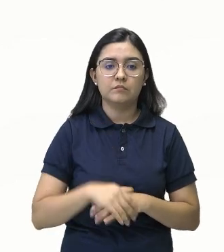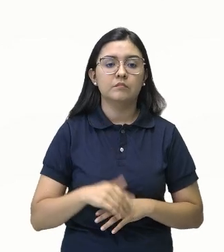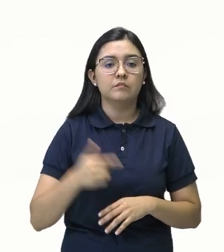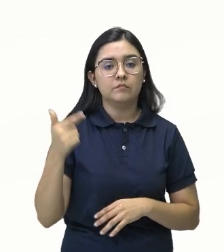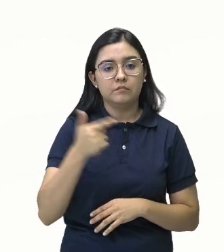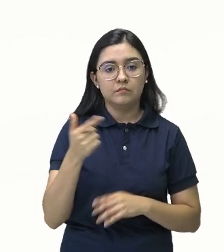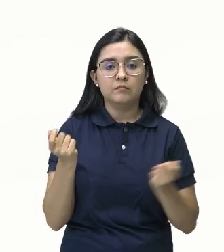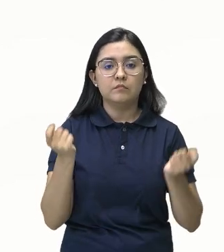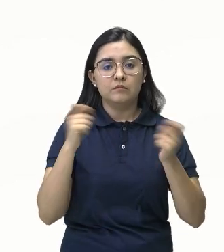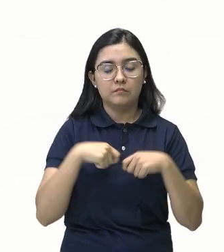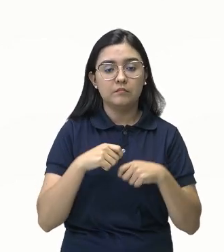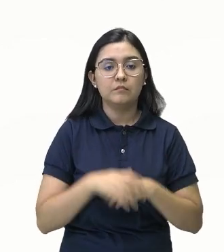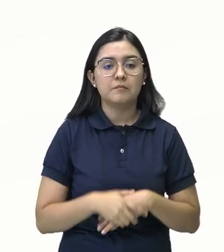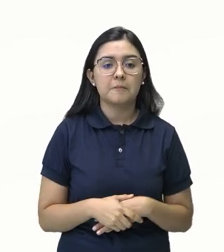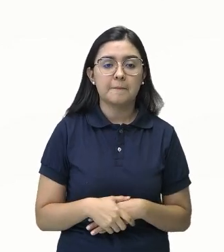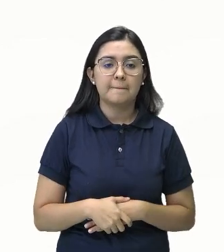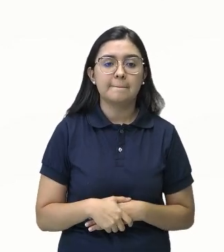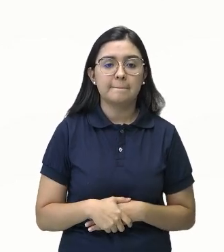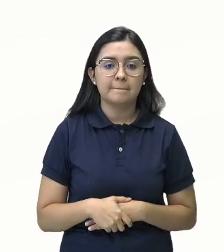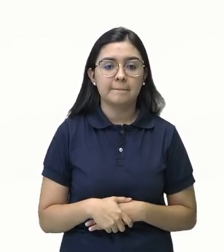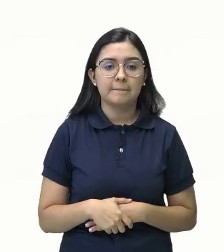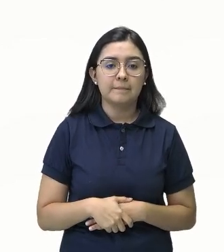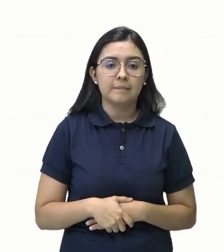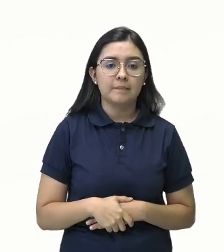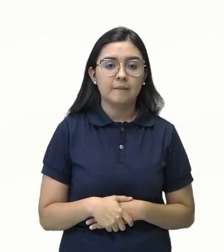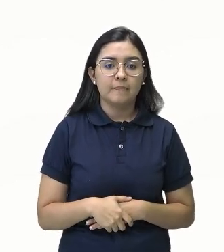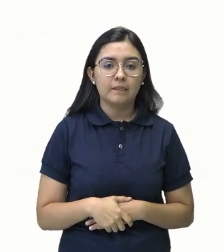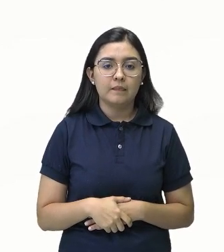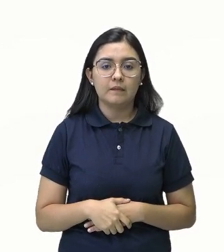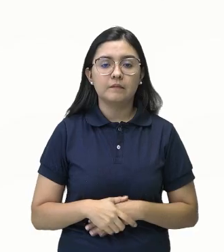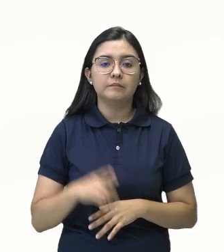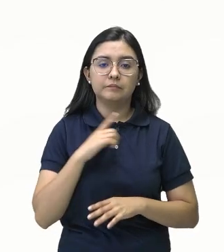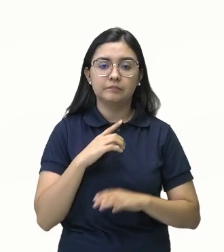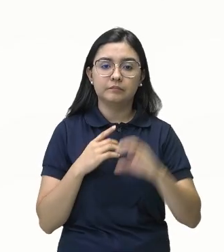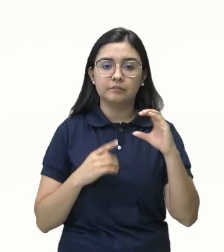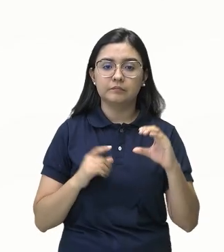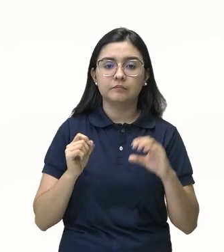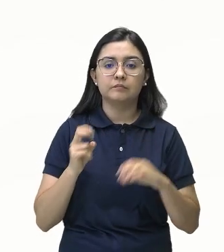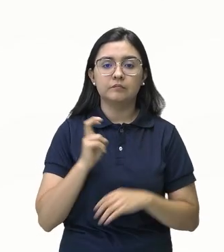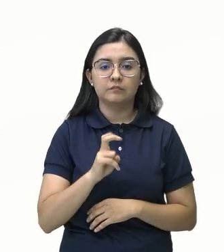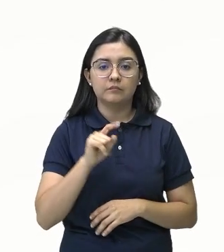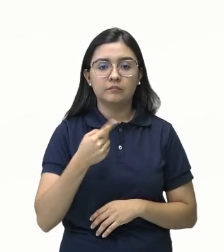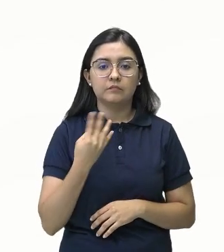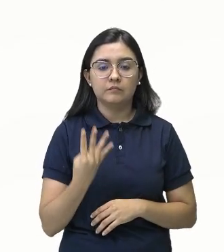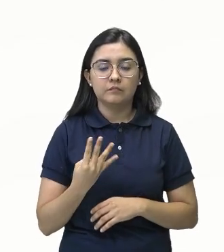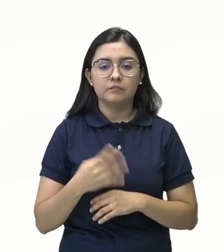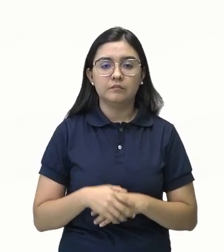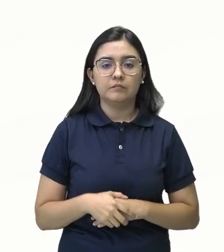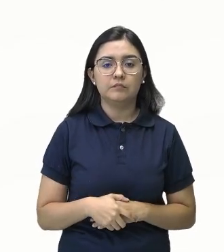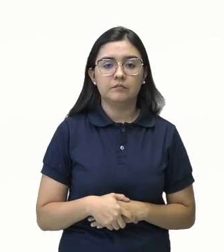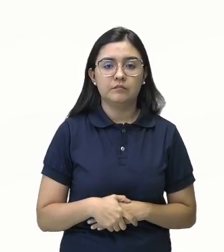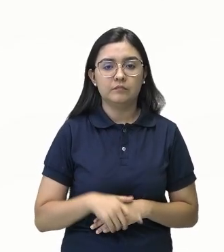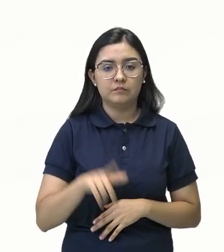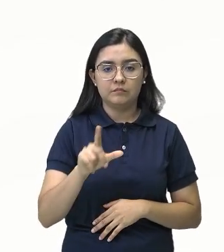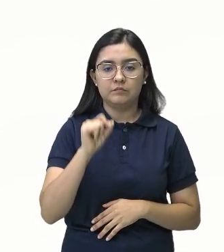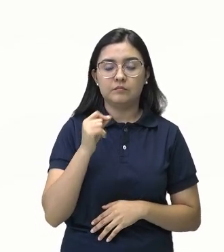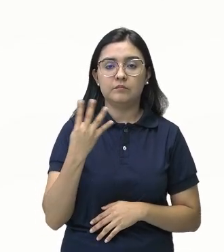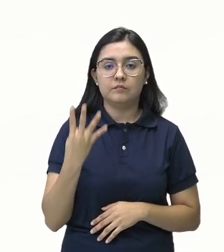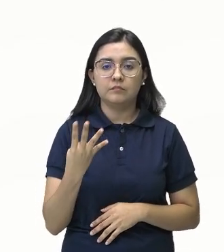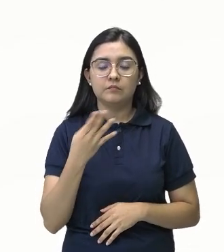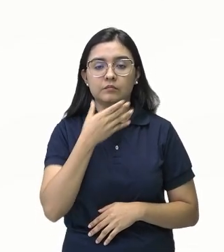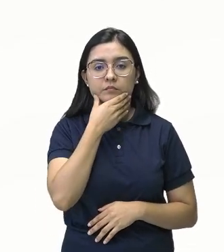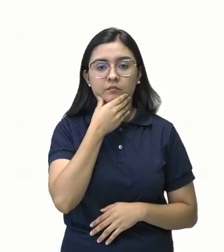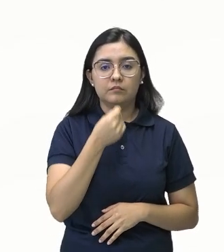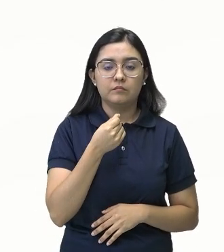nossa segunda possibilidade, eu vou fazer lá minha combinação de escolha de 4 homens